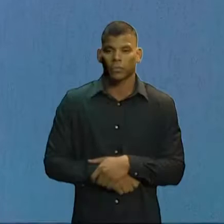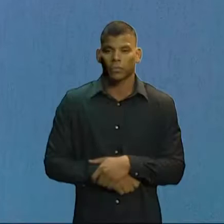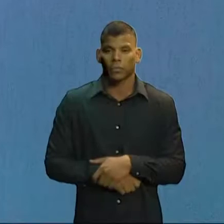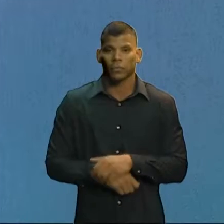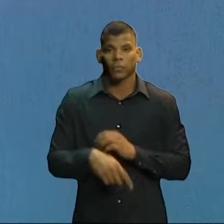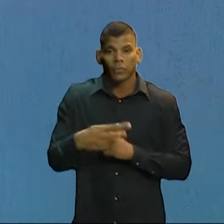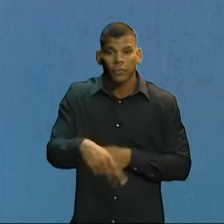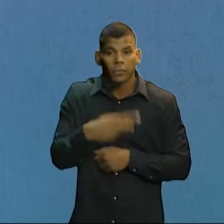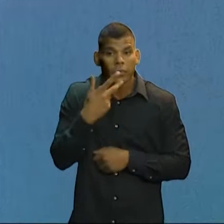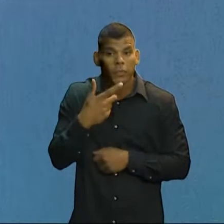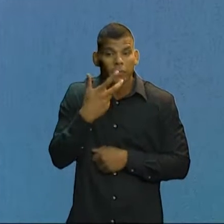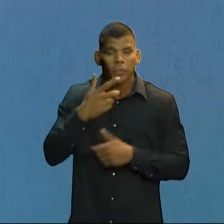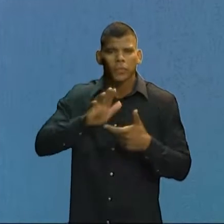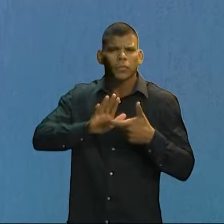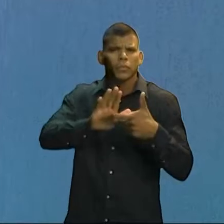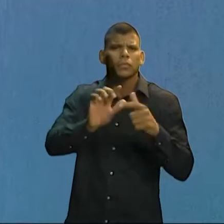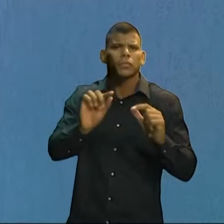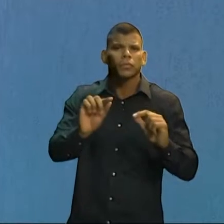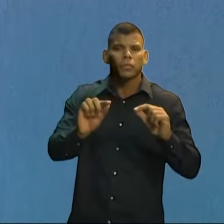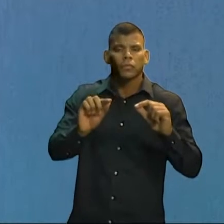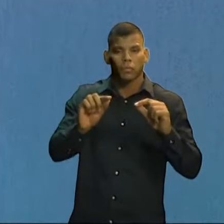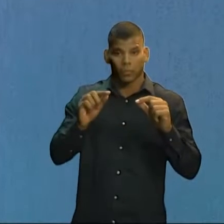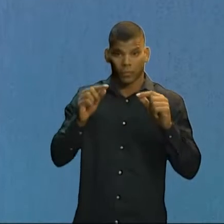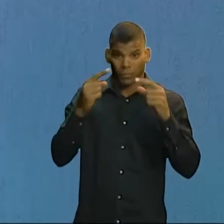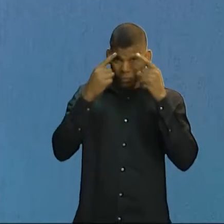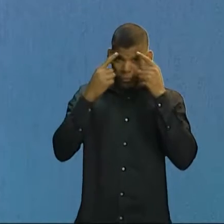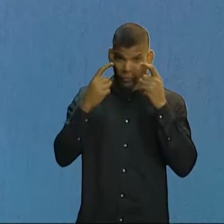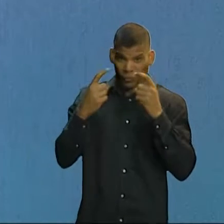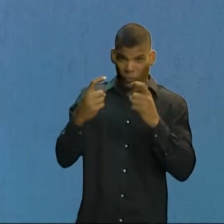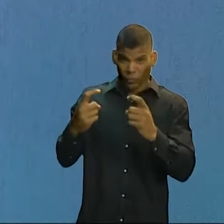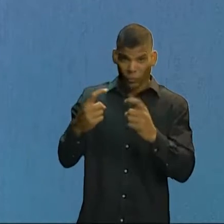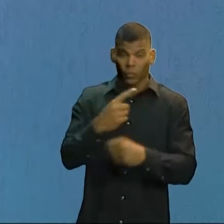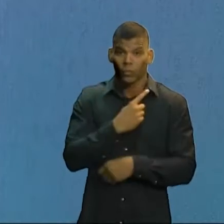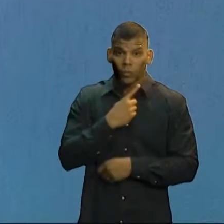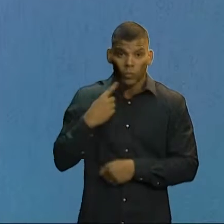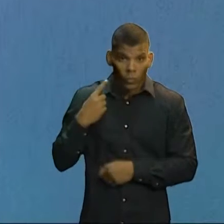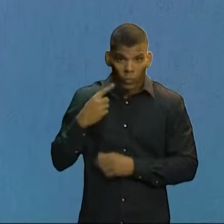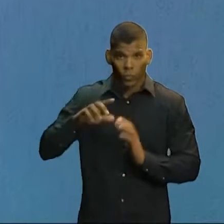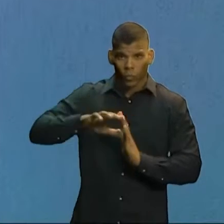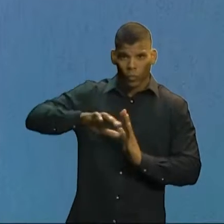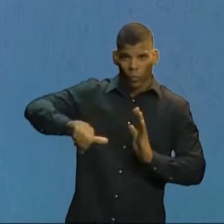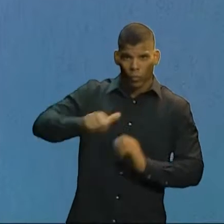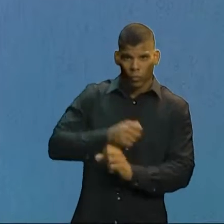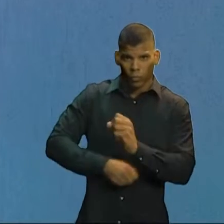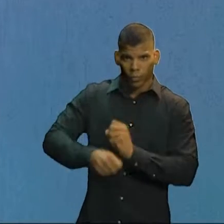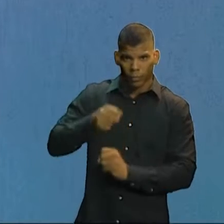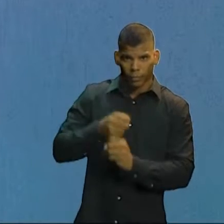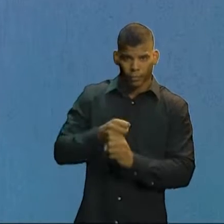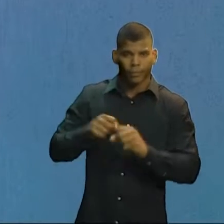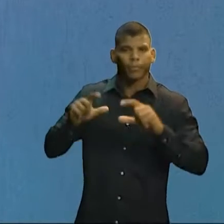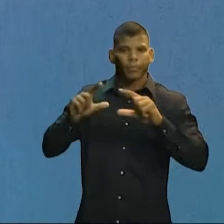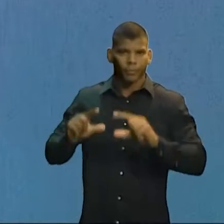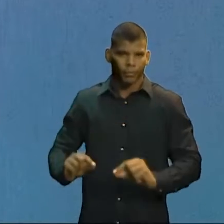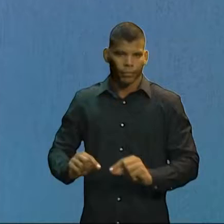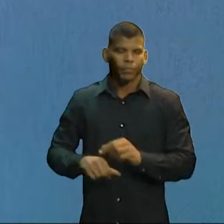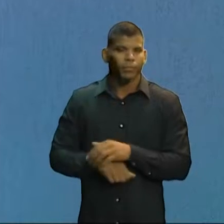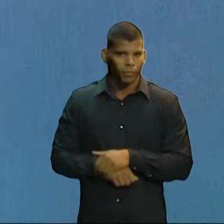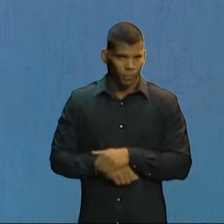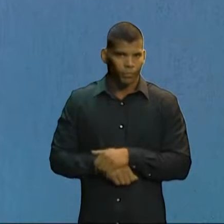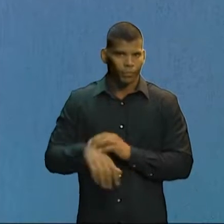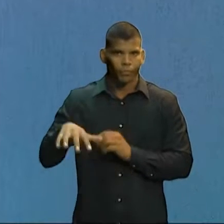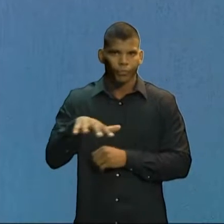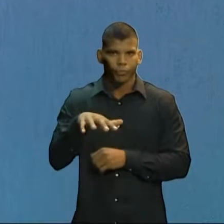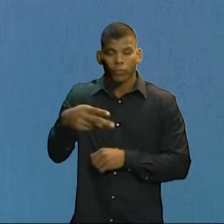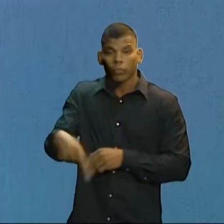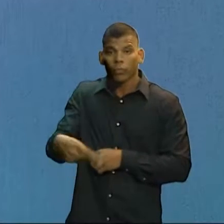O Ceará apresentou redução de mortes por crimes violentos e de roubos no ano passado. A região metropolitana de Fortaleza